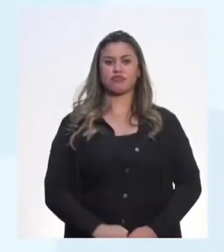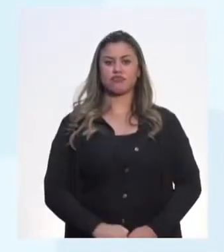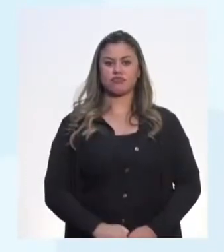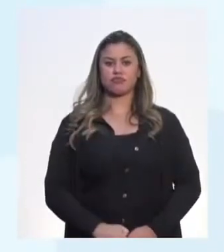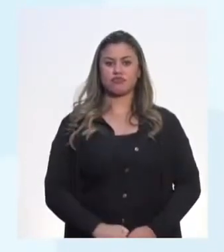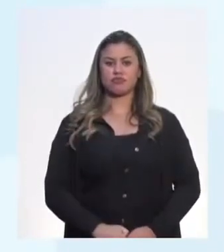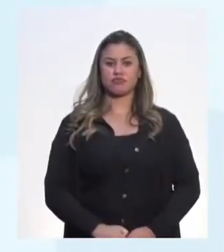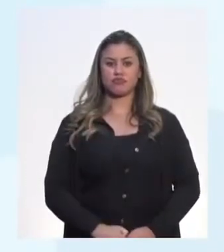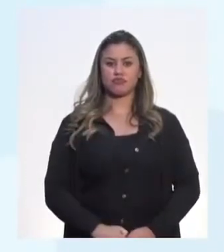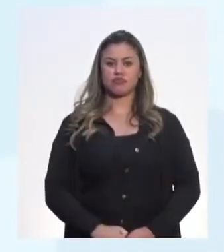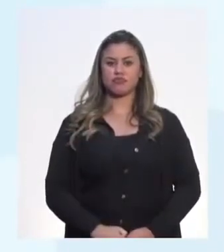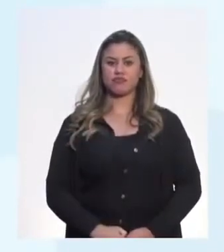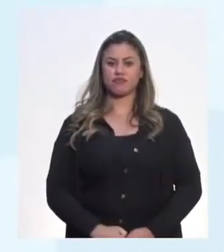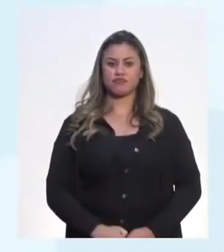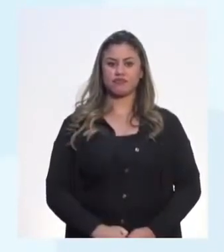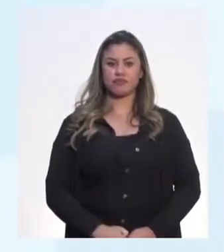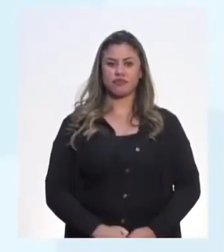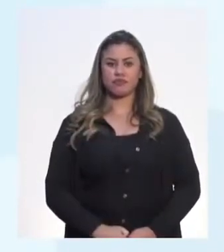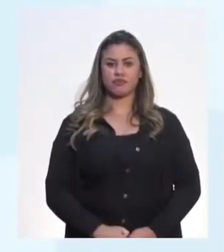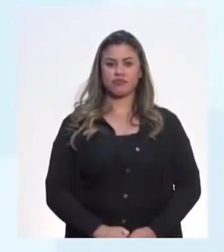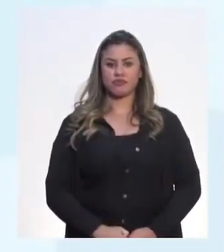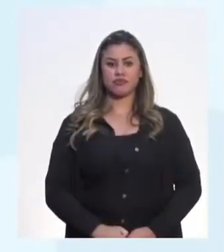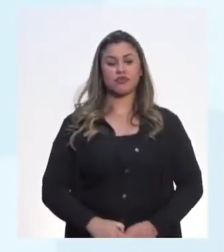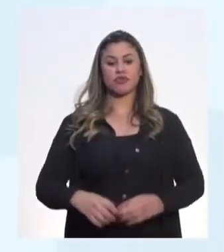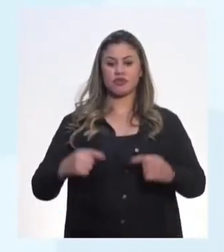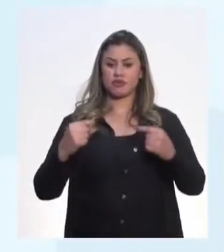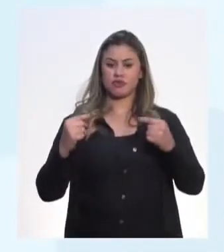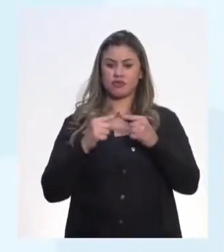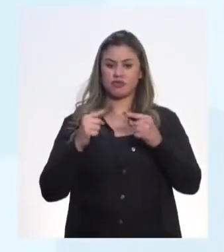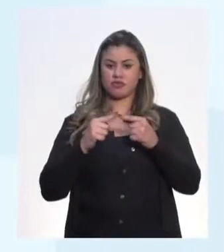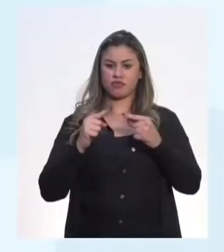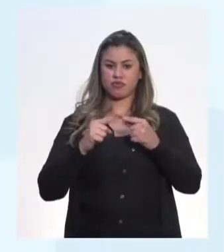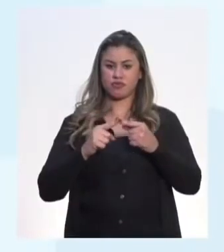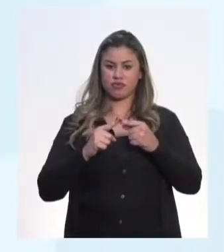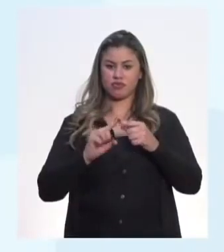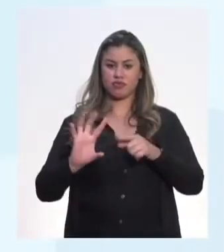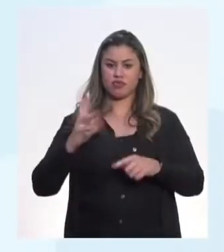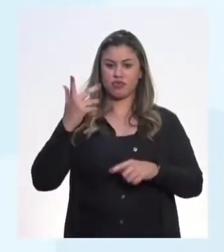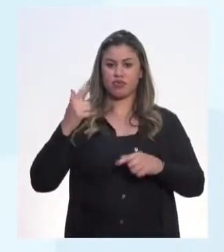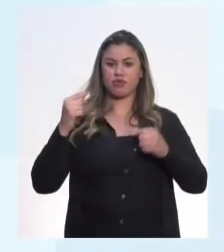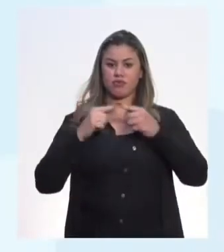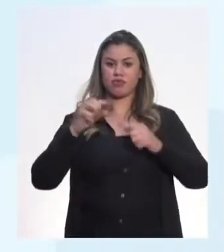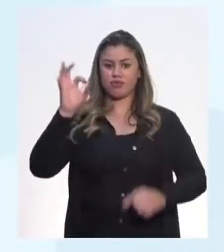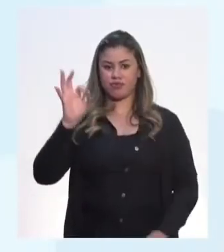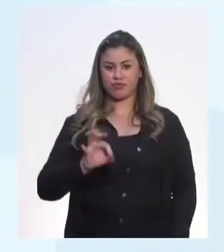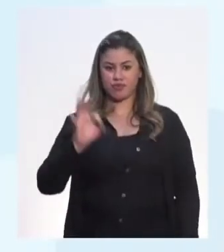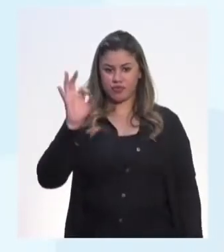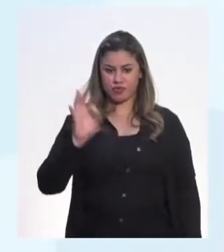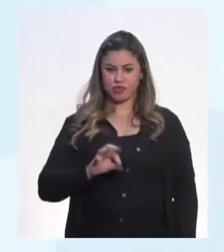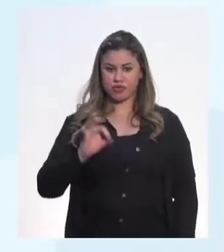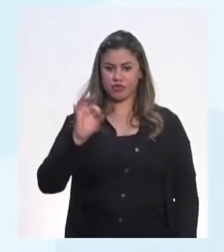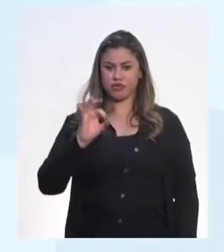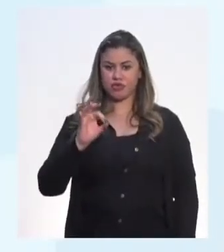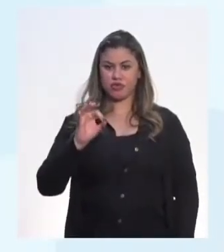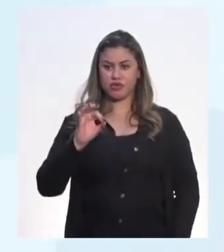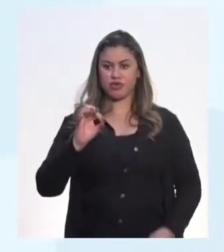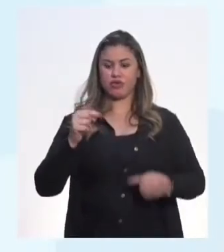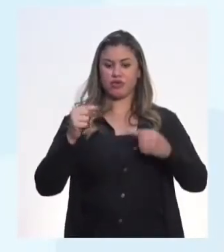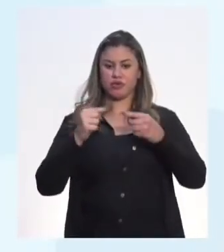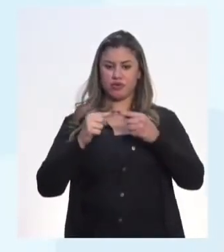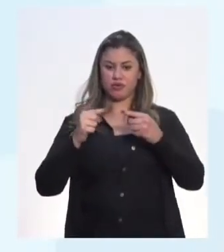elaborar situações-problema que envolvam porcentagem com a ideia de aplicação de percentuais